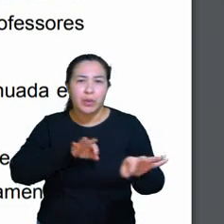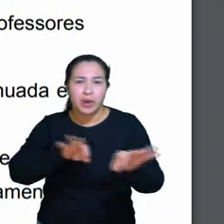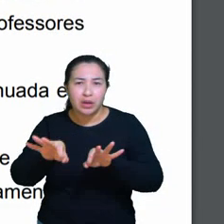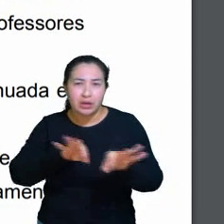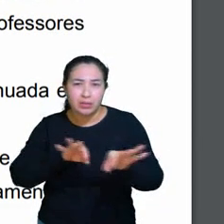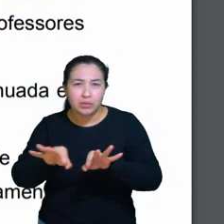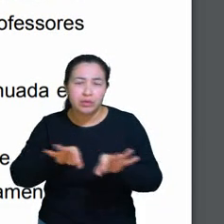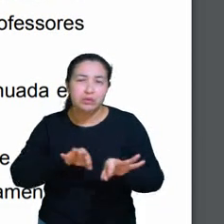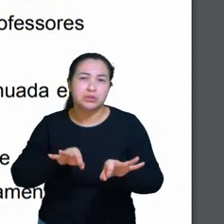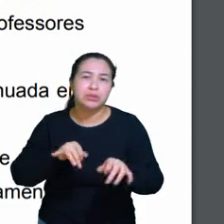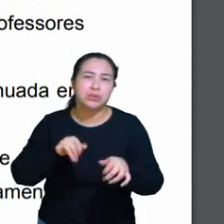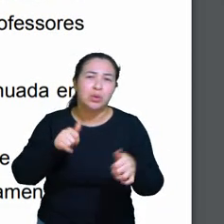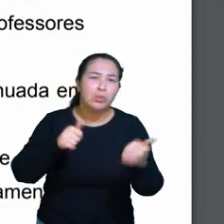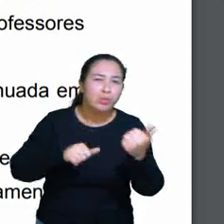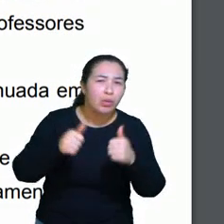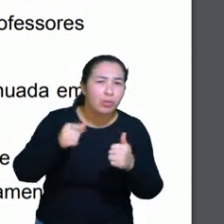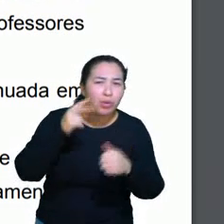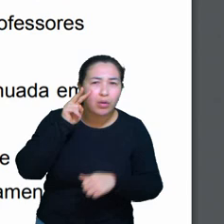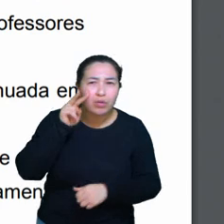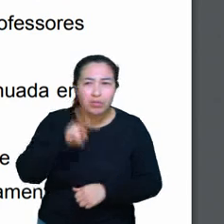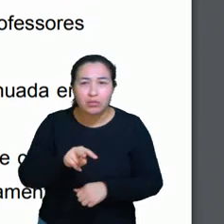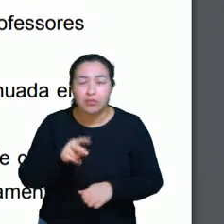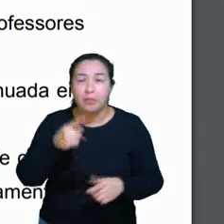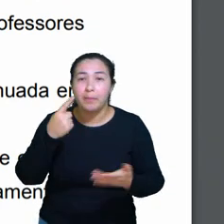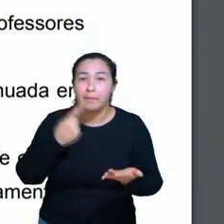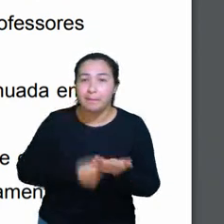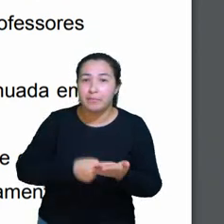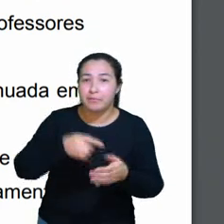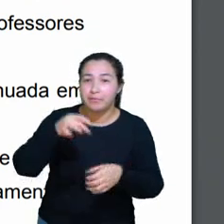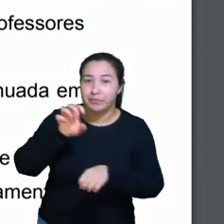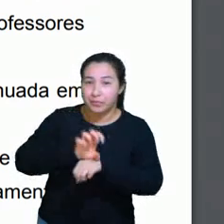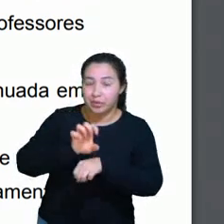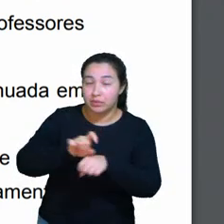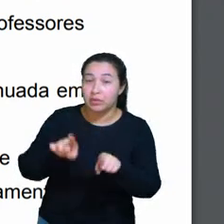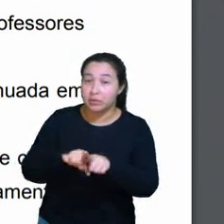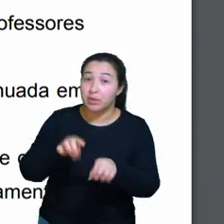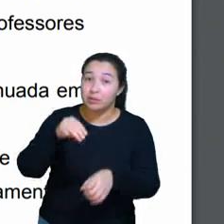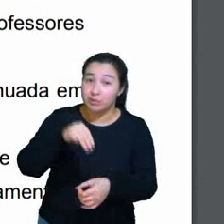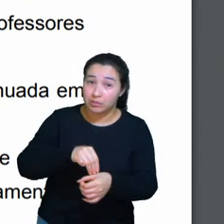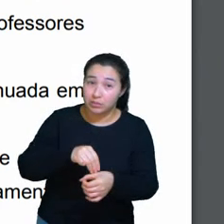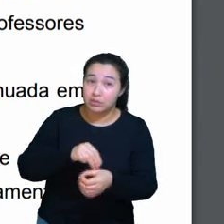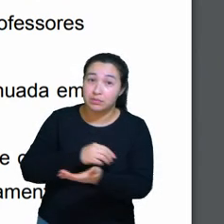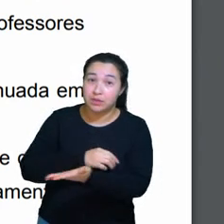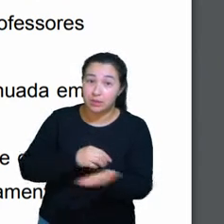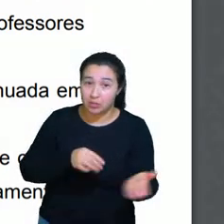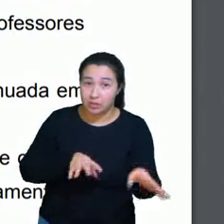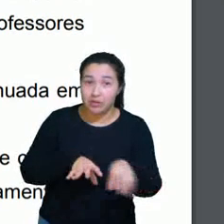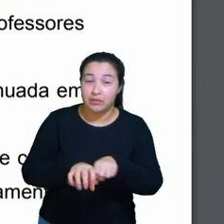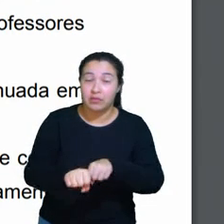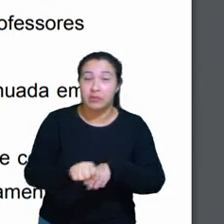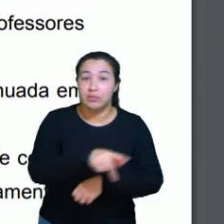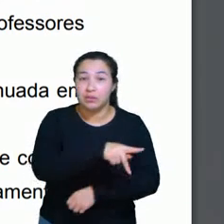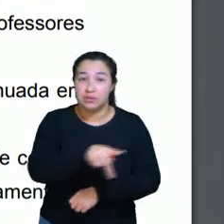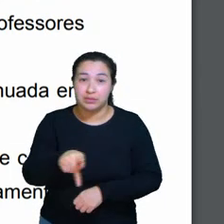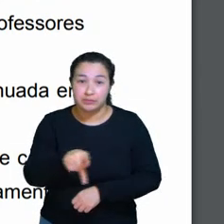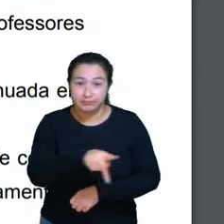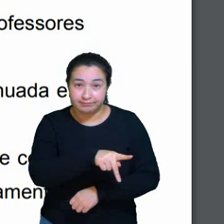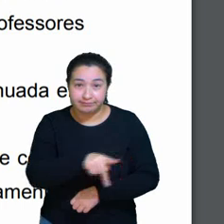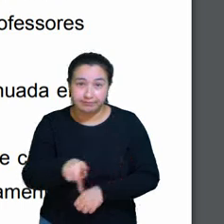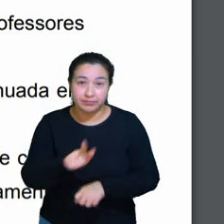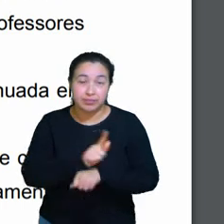planos municipais e Estadual de Educação no o que tange os aspectos relacionados à formação docente e à